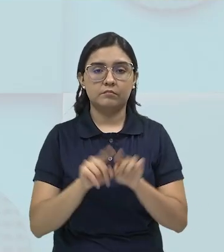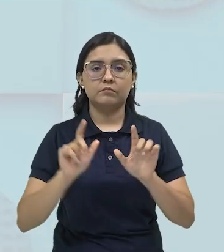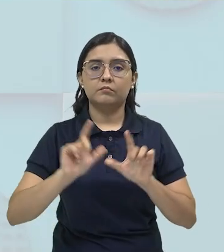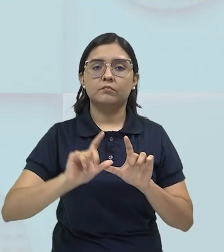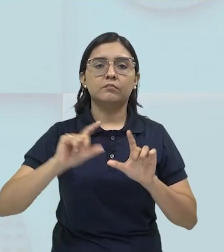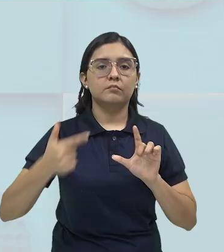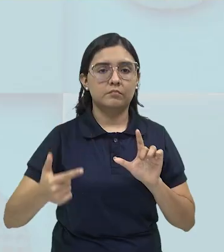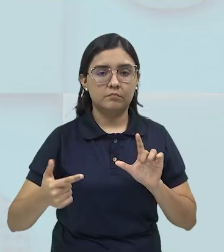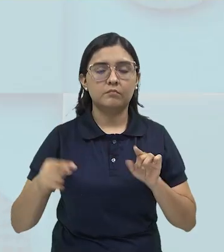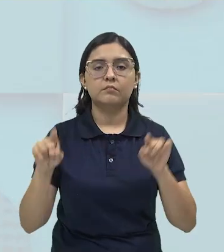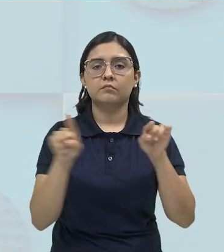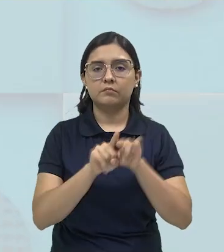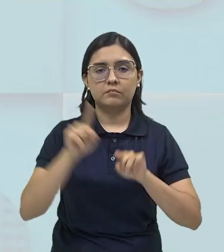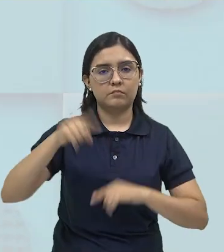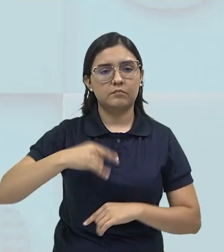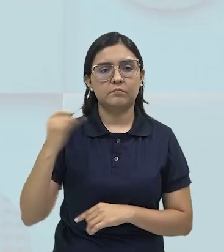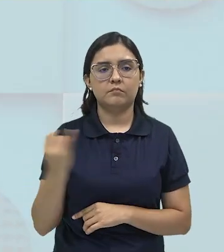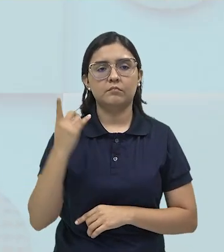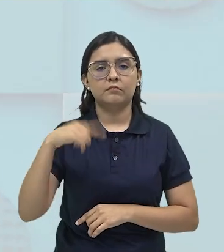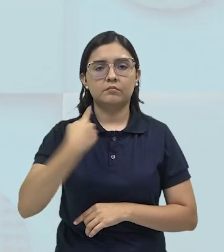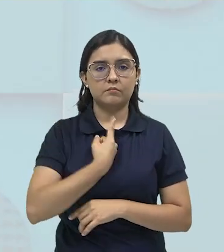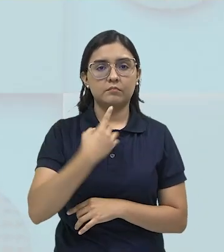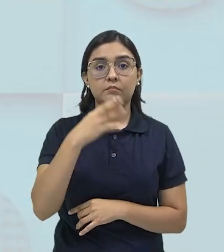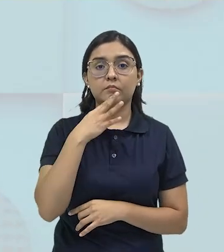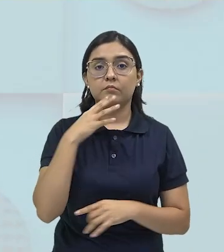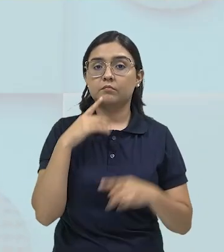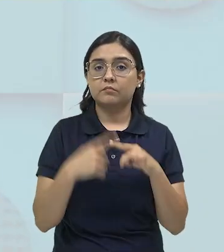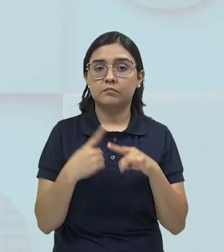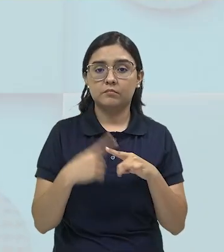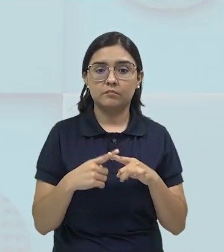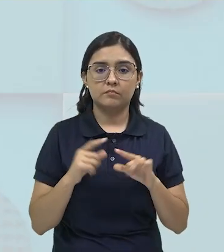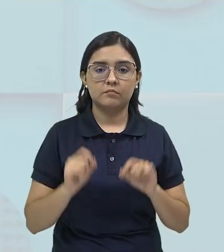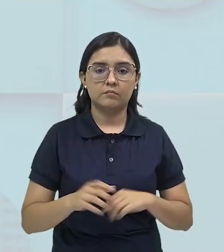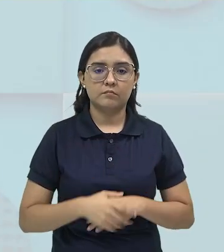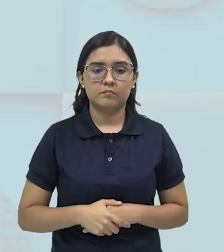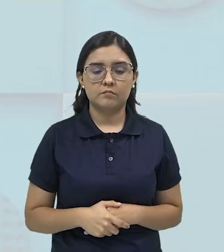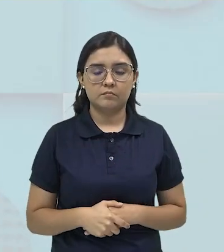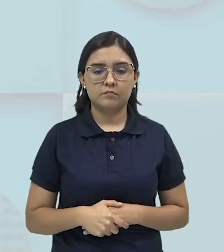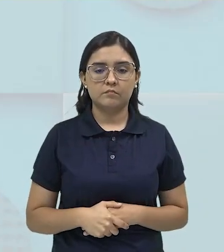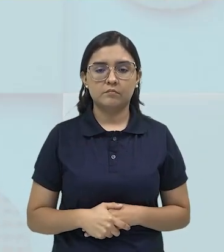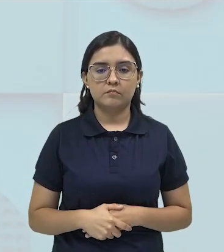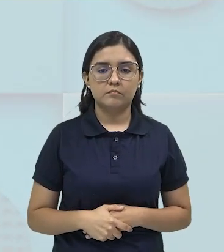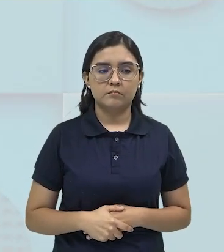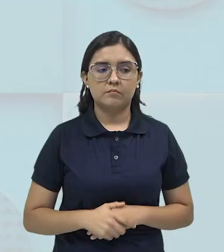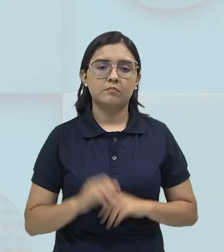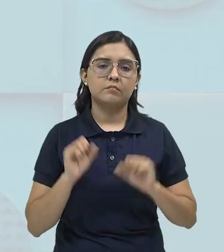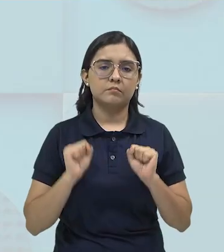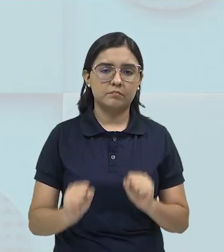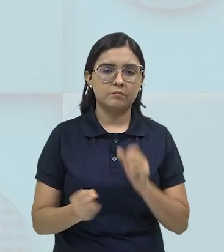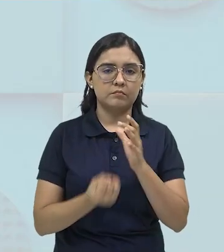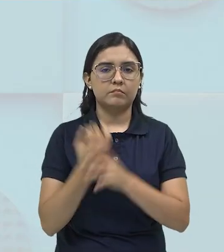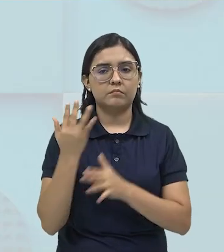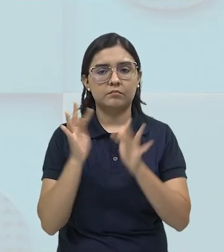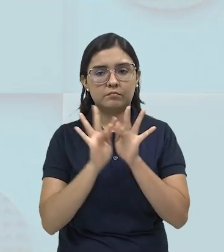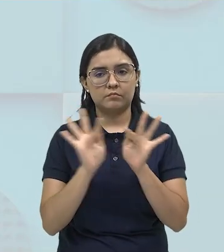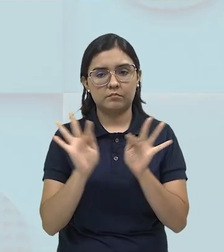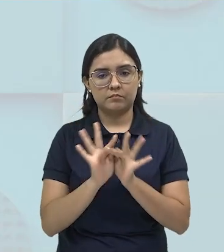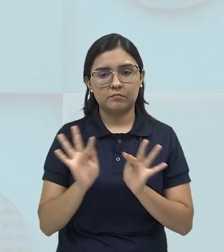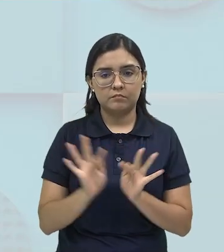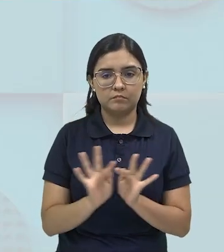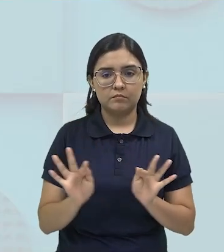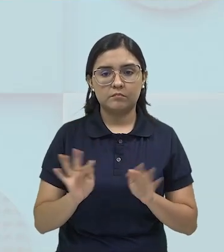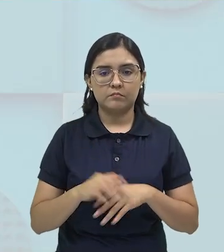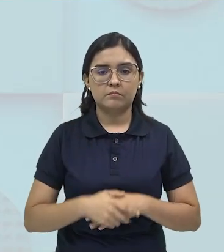paradoxo também, ele é importante a gente conhecer, porque a gente pode construir frases que realmente